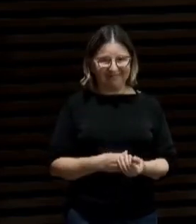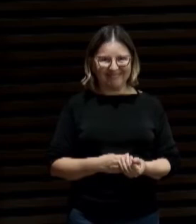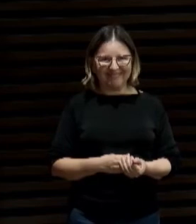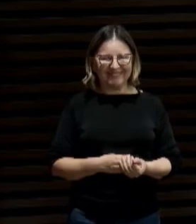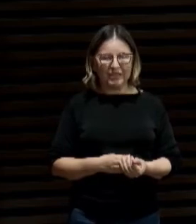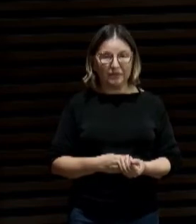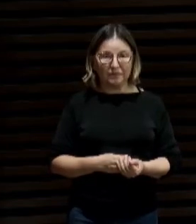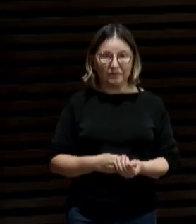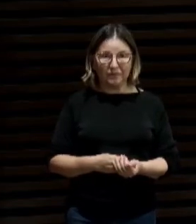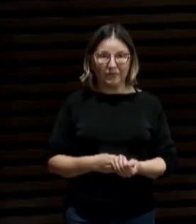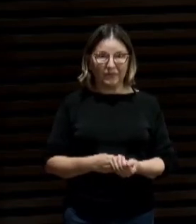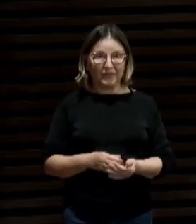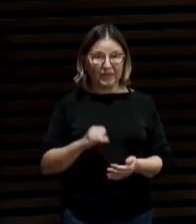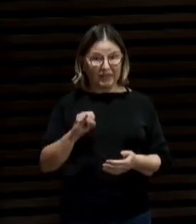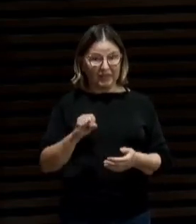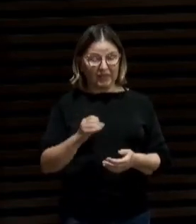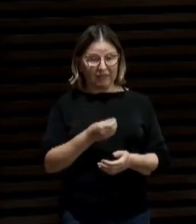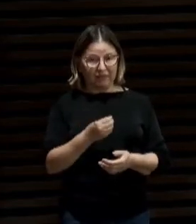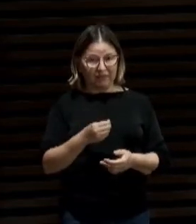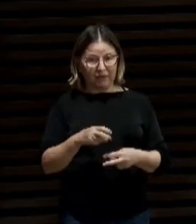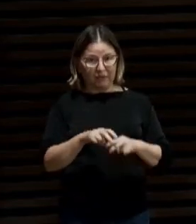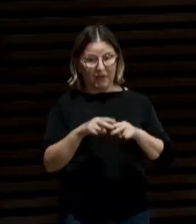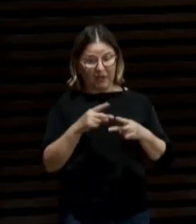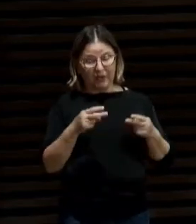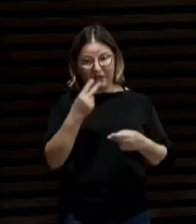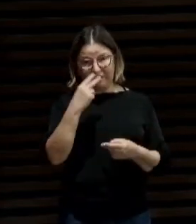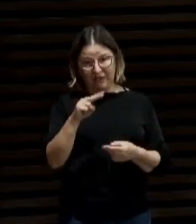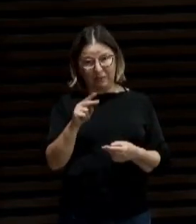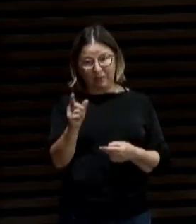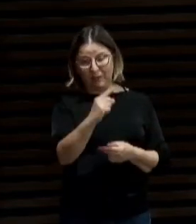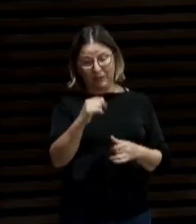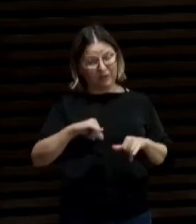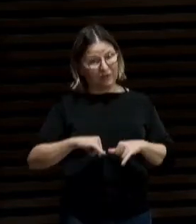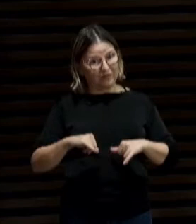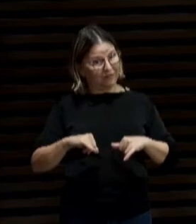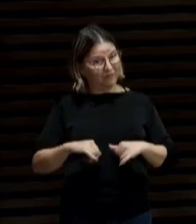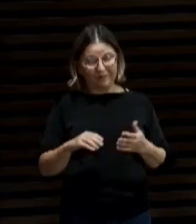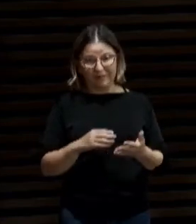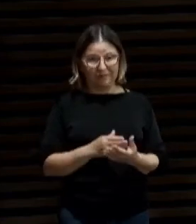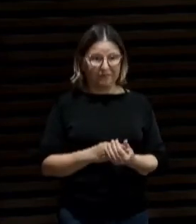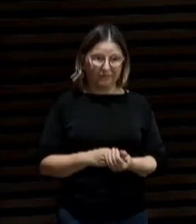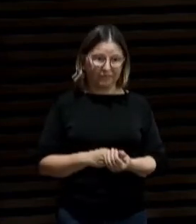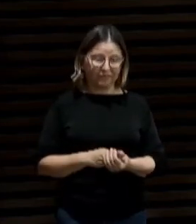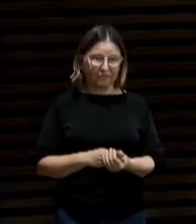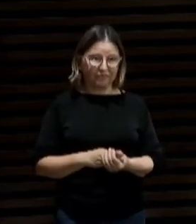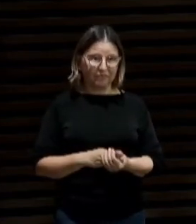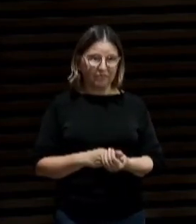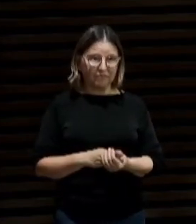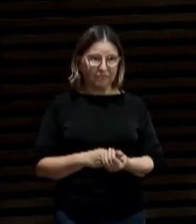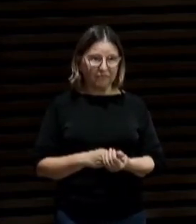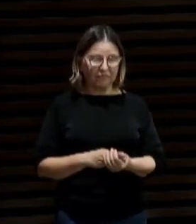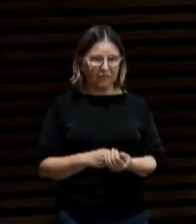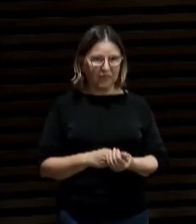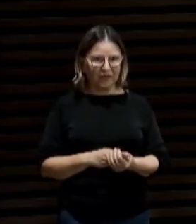Se a gente andar por aquilo que a gente vê, a gente vai sofrer, amados. Nós vimos esse ano aí uma empresa de sanduíche botando